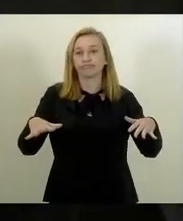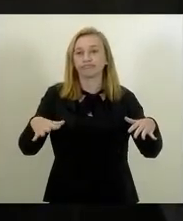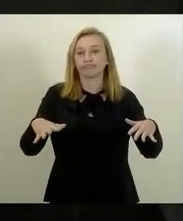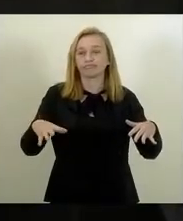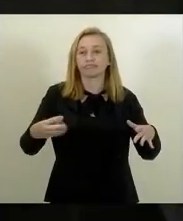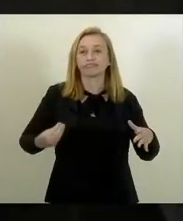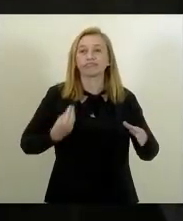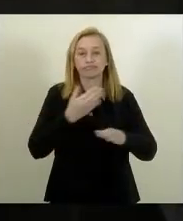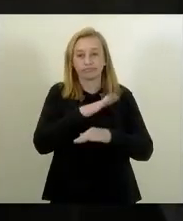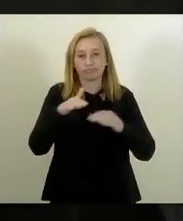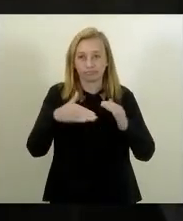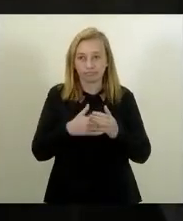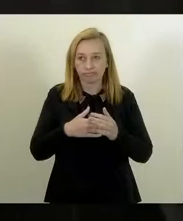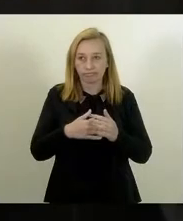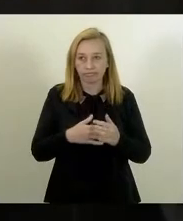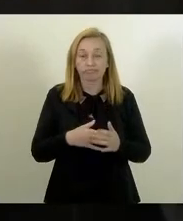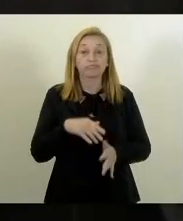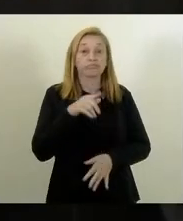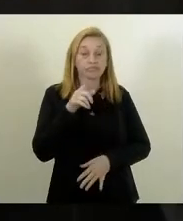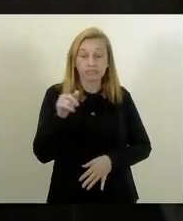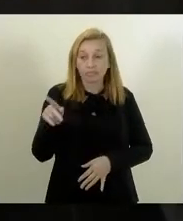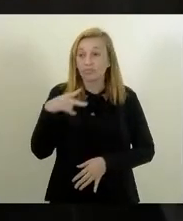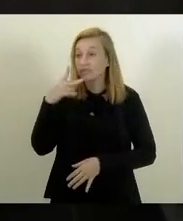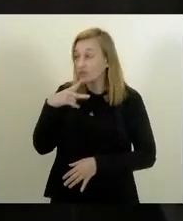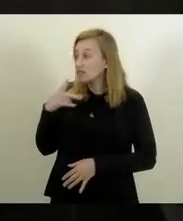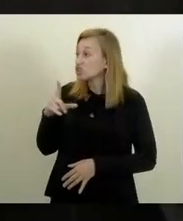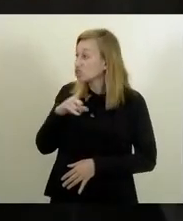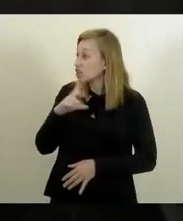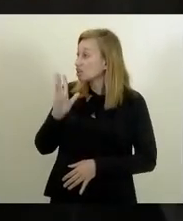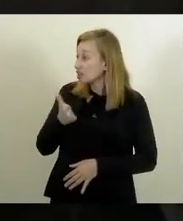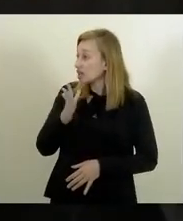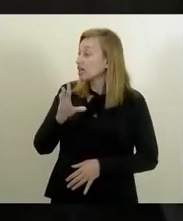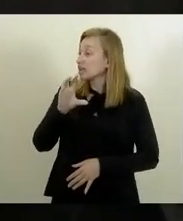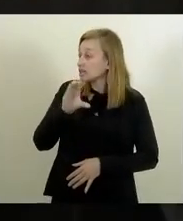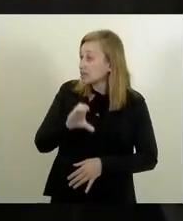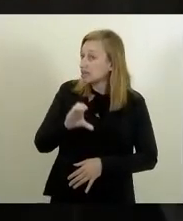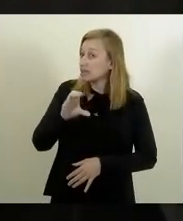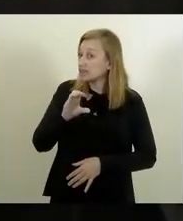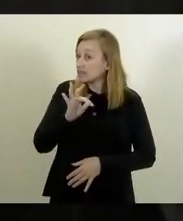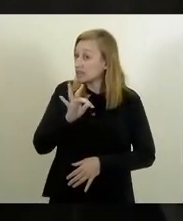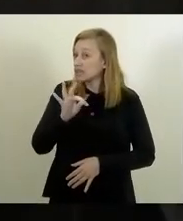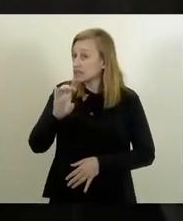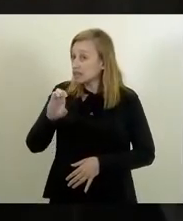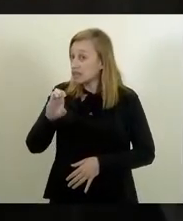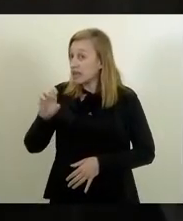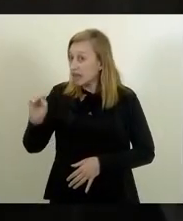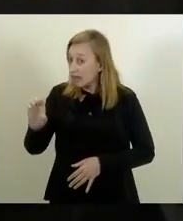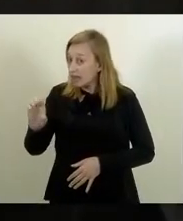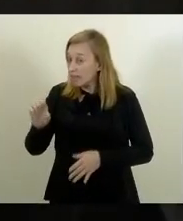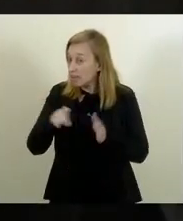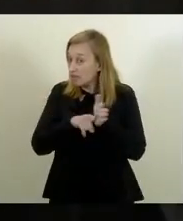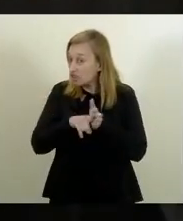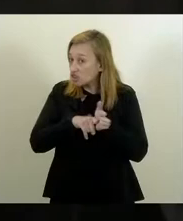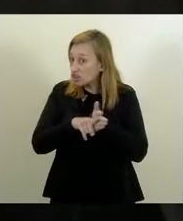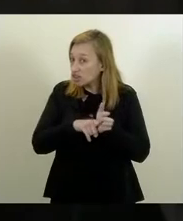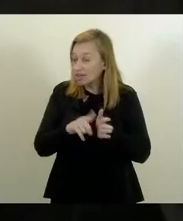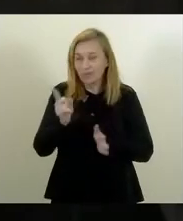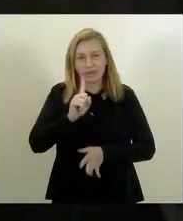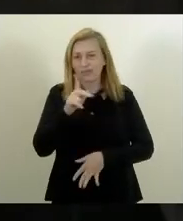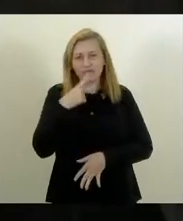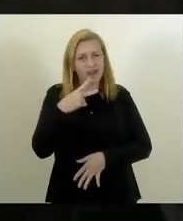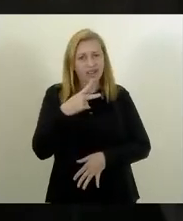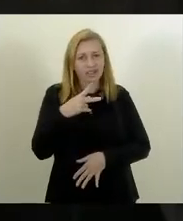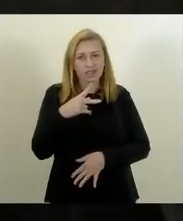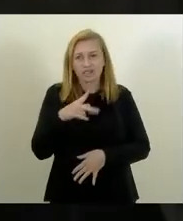parlamento. Aqueles que falaram, já tem o TCE para fiscalizar, mas não está se tratando de